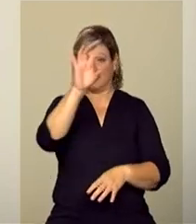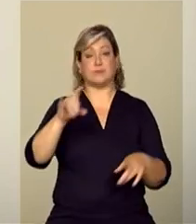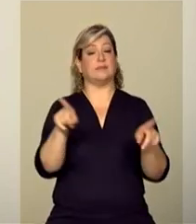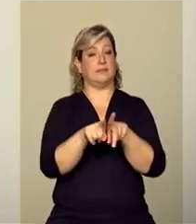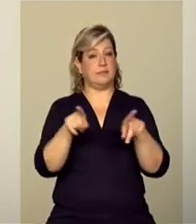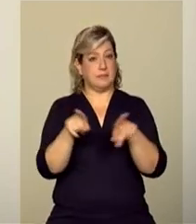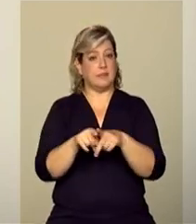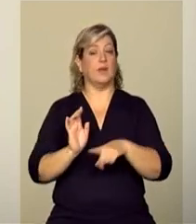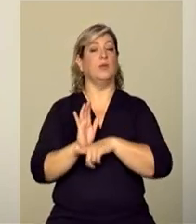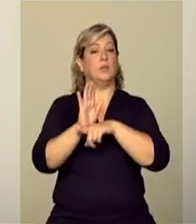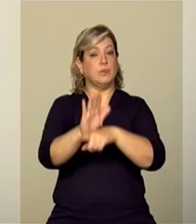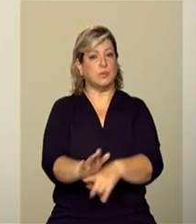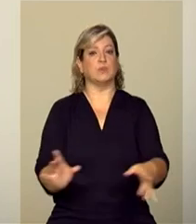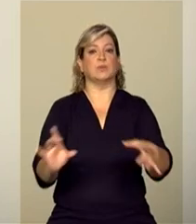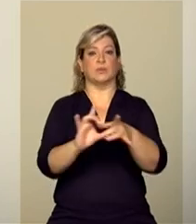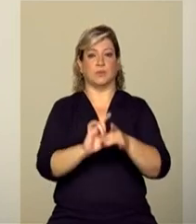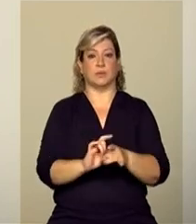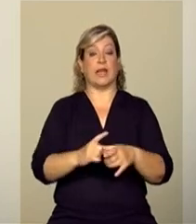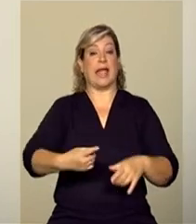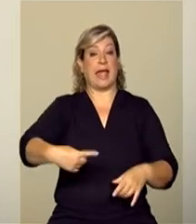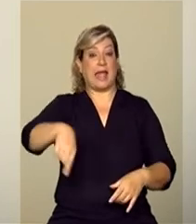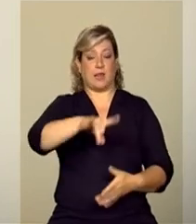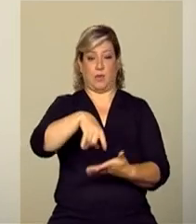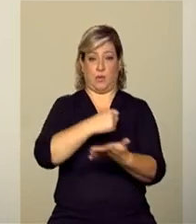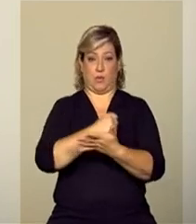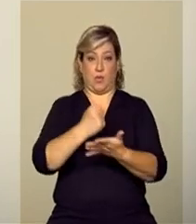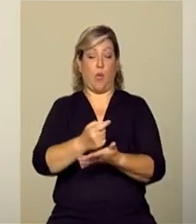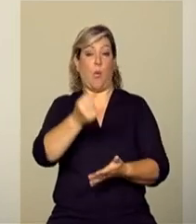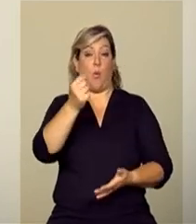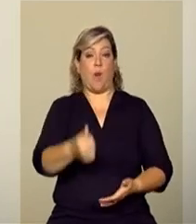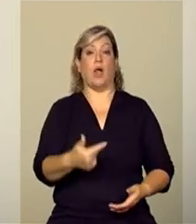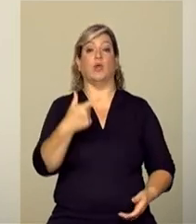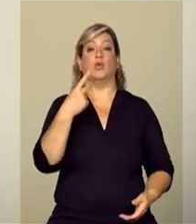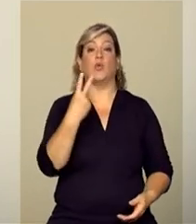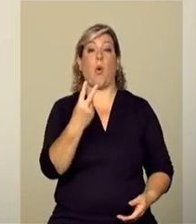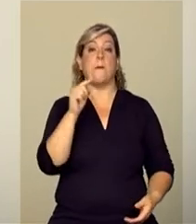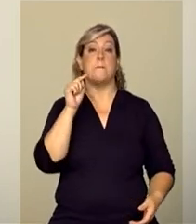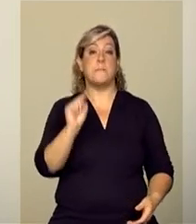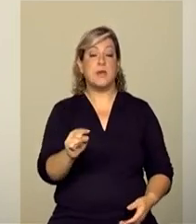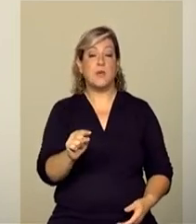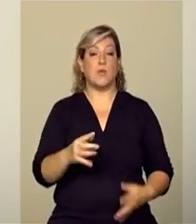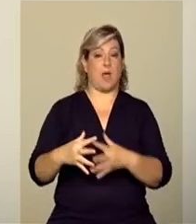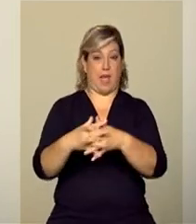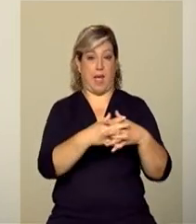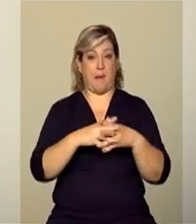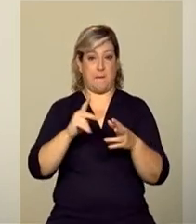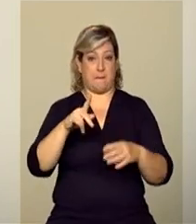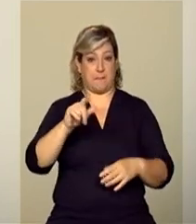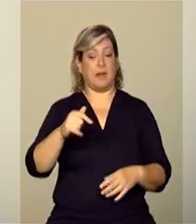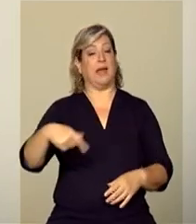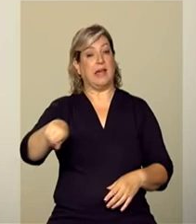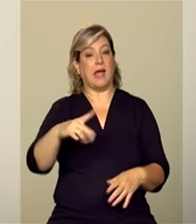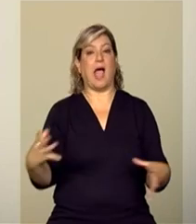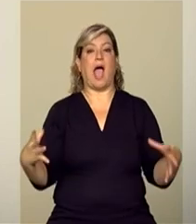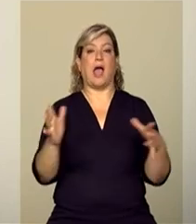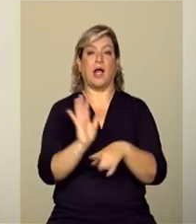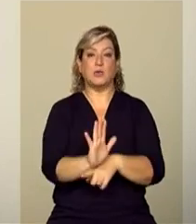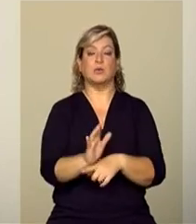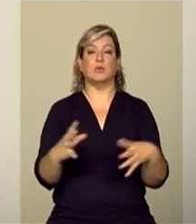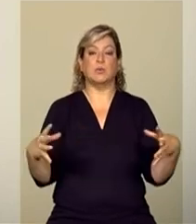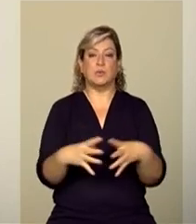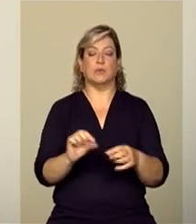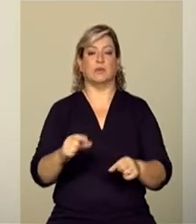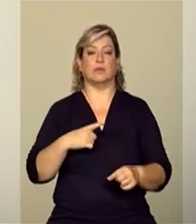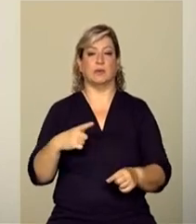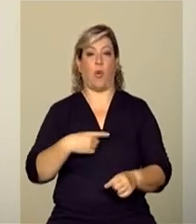estão mobilizados eles contrataram quase dois mil carros pipa e com isso Luciano esses carros